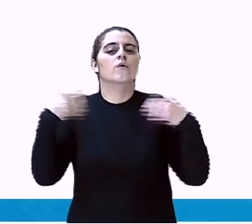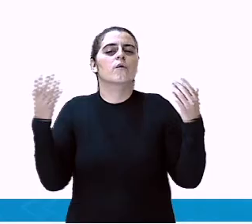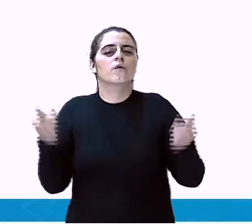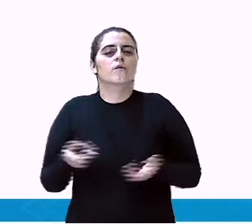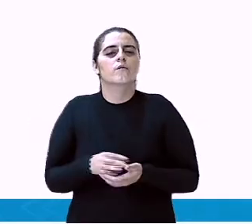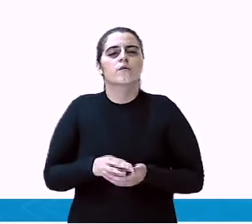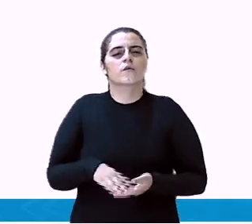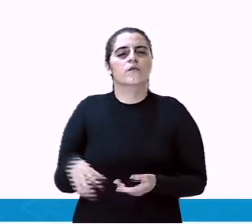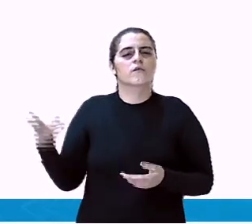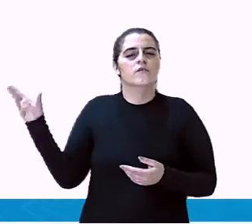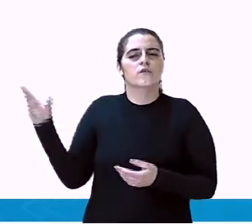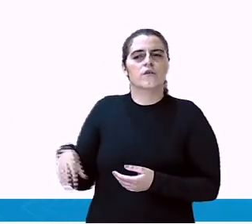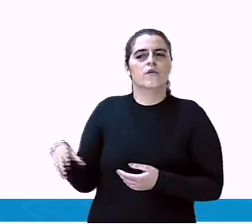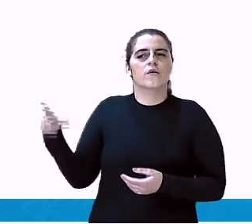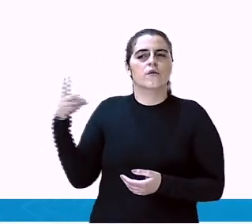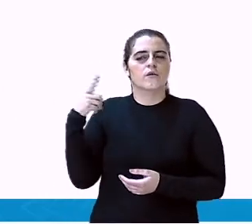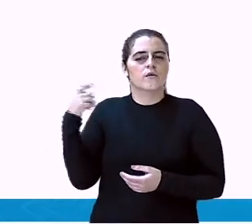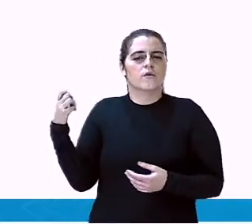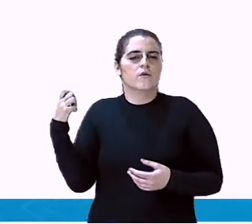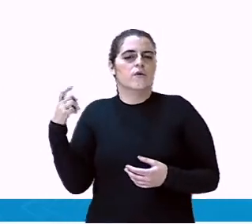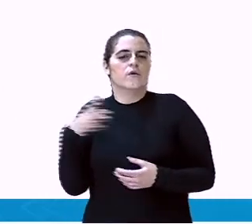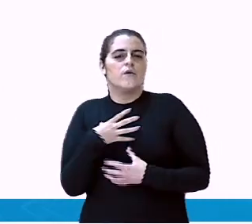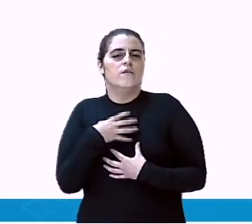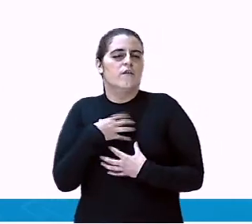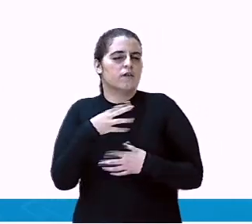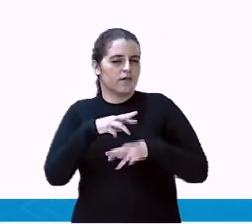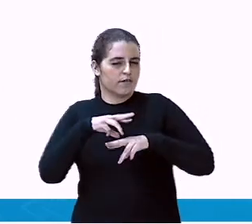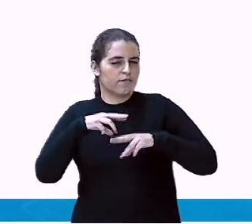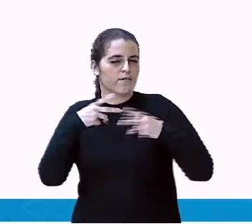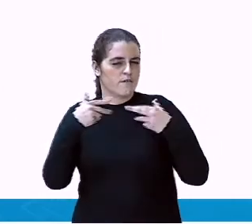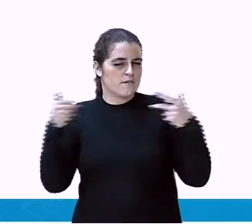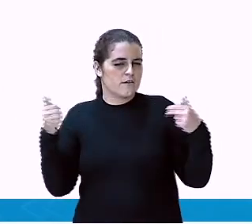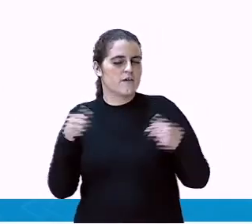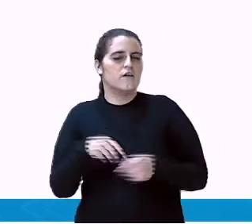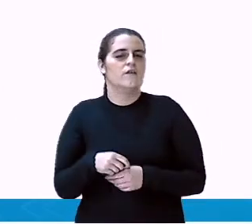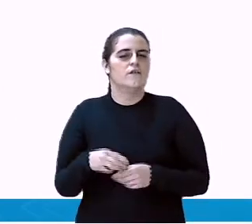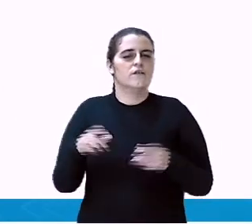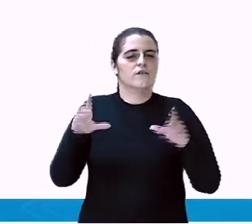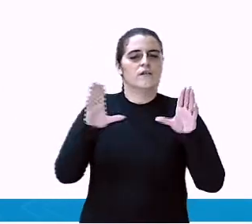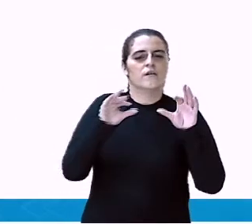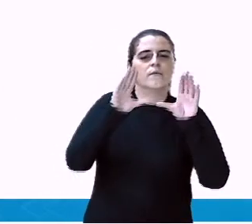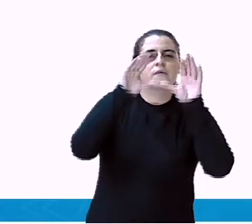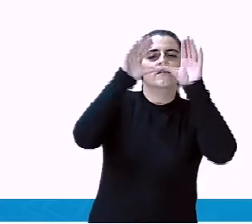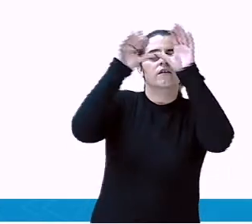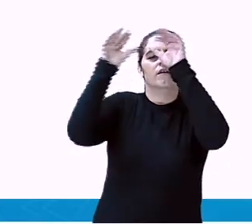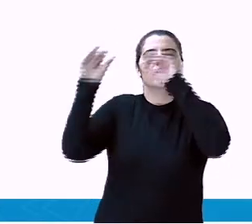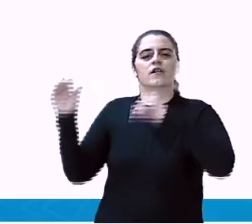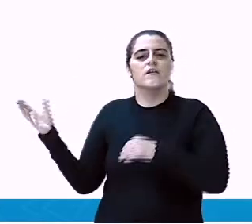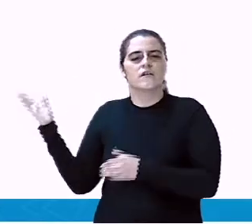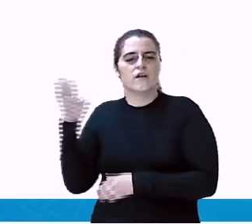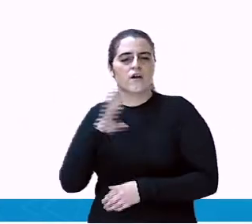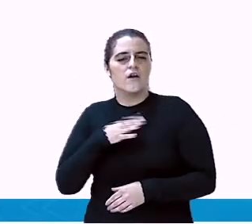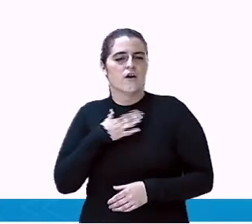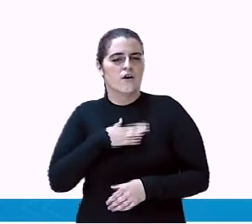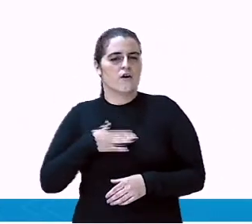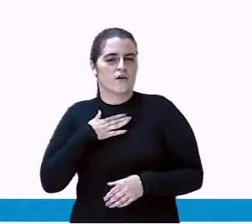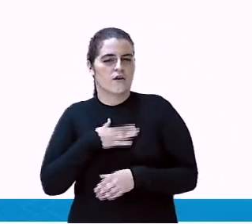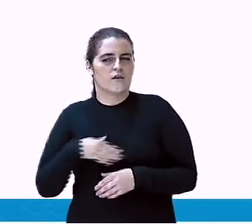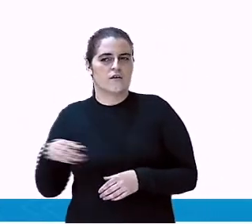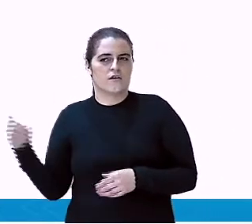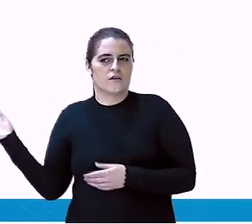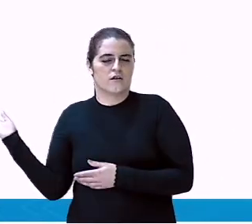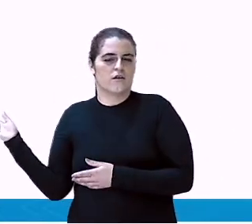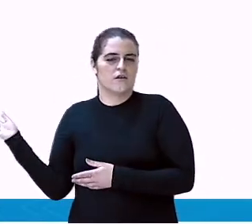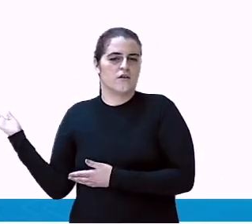fácil que você consegue ouvir? Bem-te-vi, a sabiá, o trinca-ferro. Você gosta? A